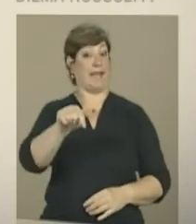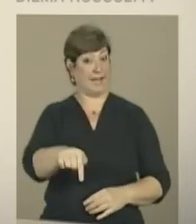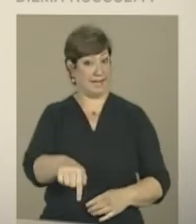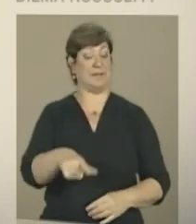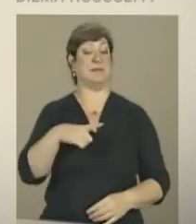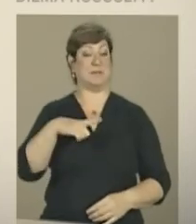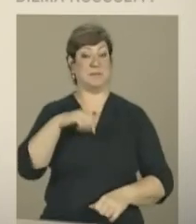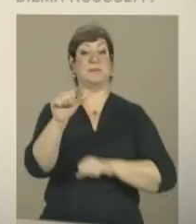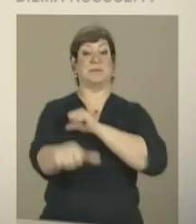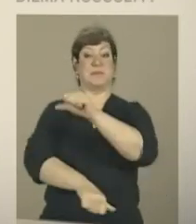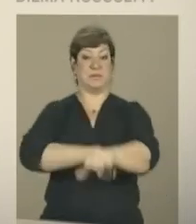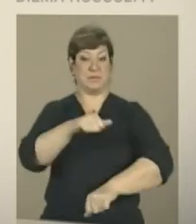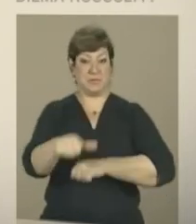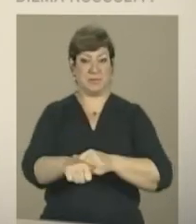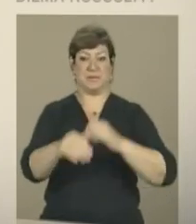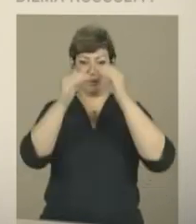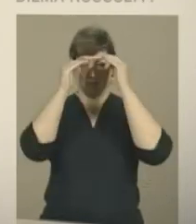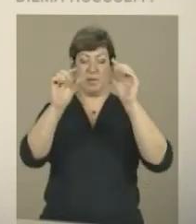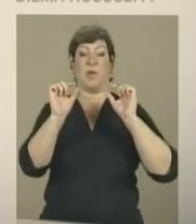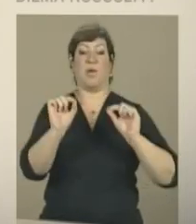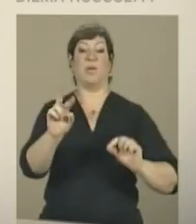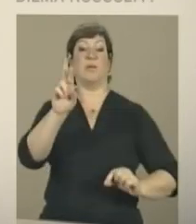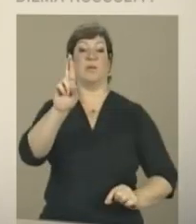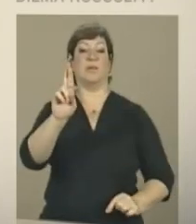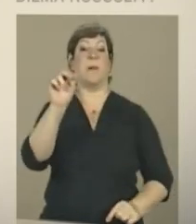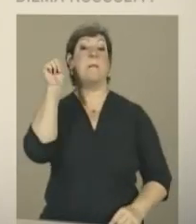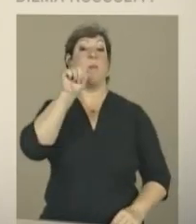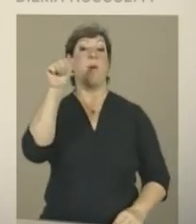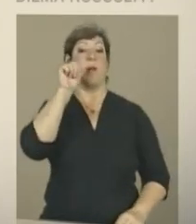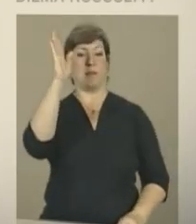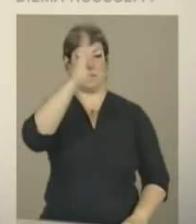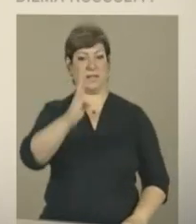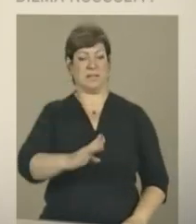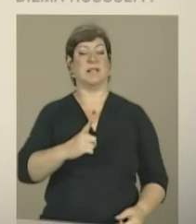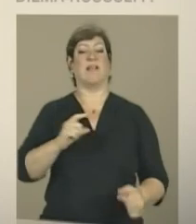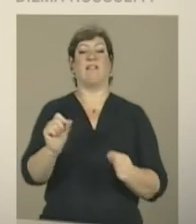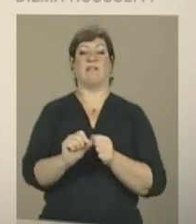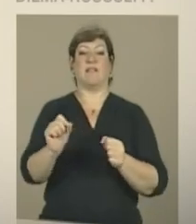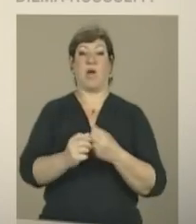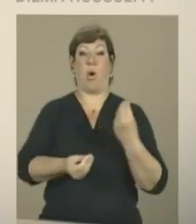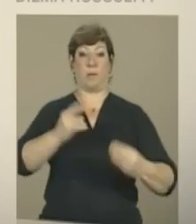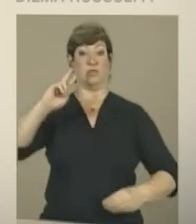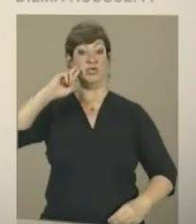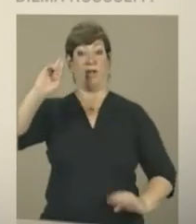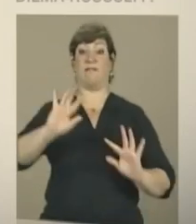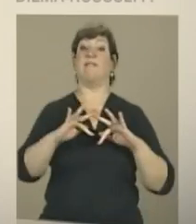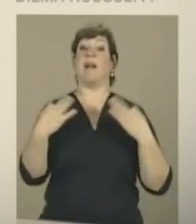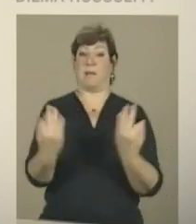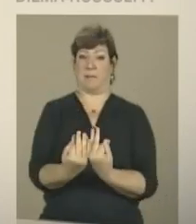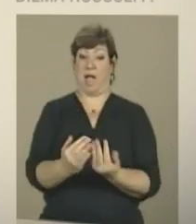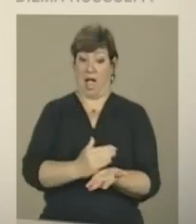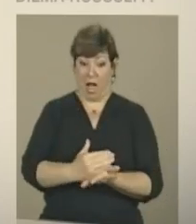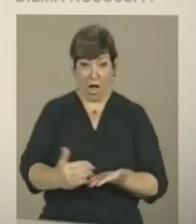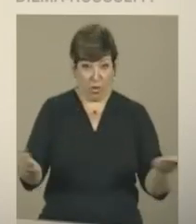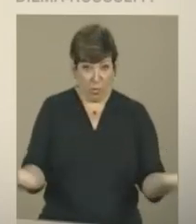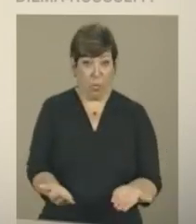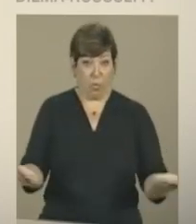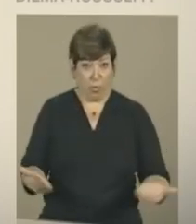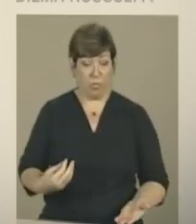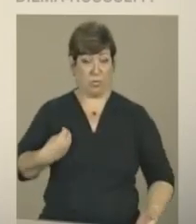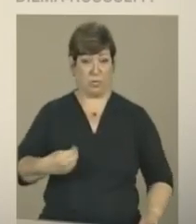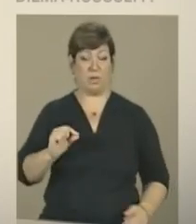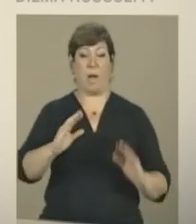essa mudança é o reconhecimento do papel que a mulher brasileira desempenha como chefe de família a partir de agora